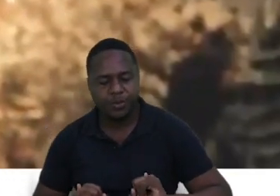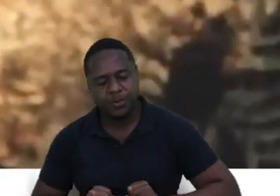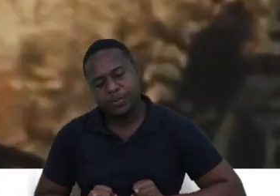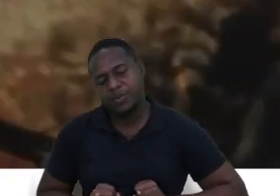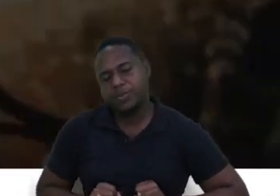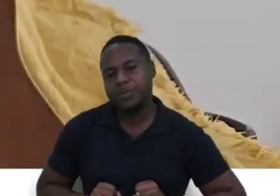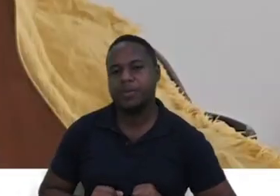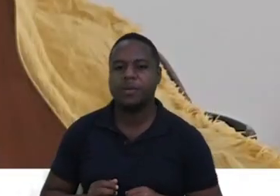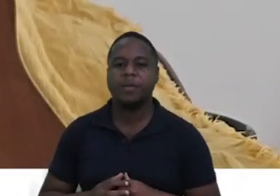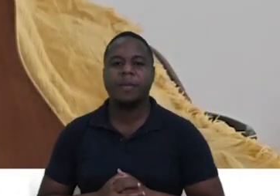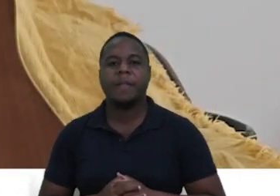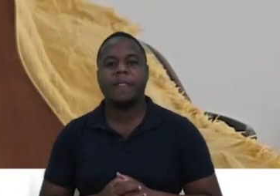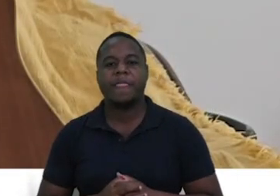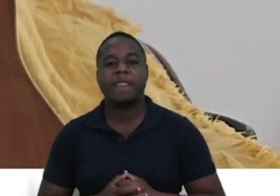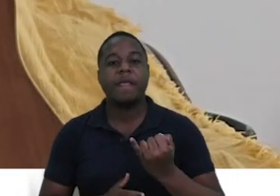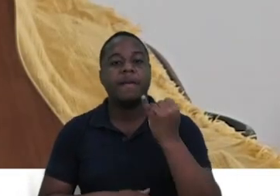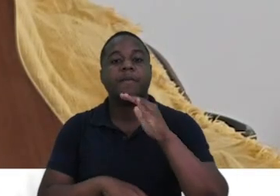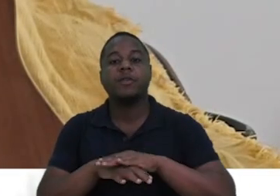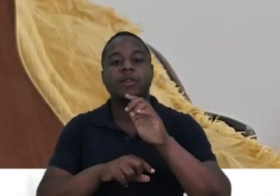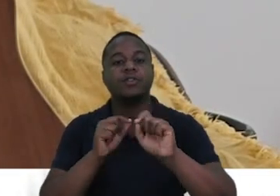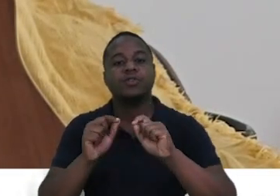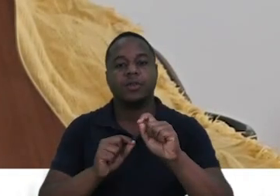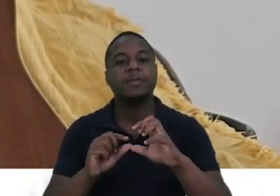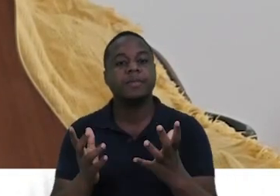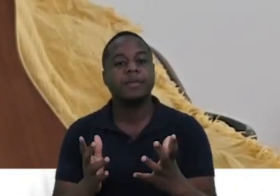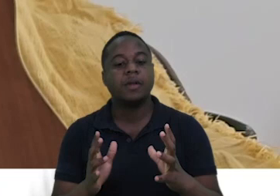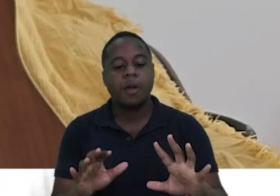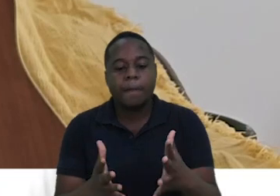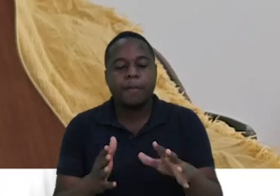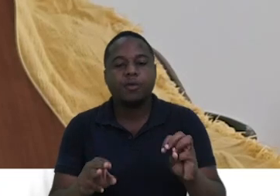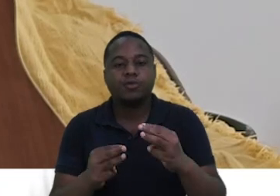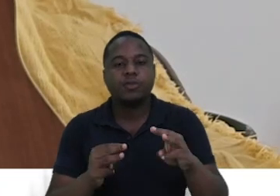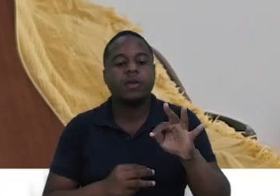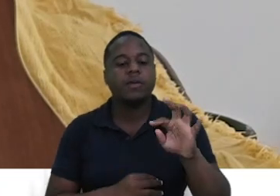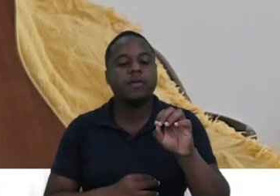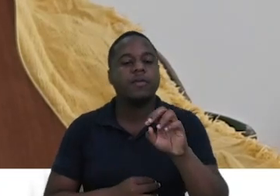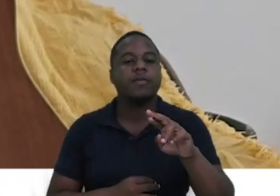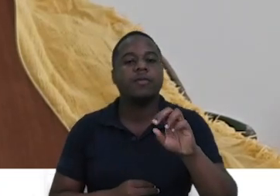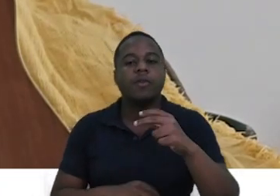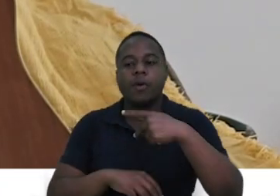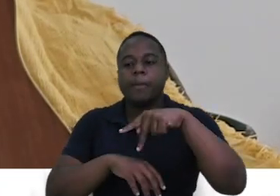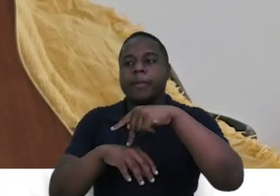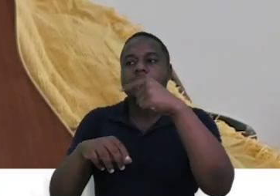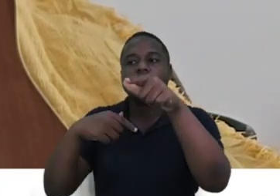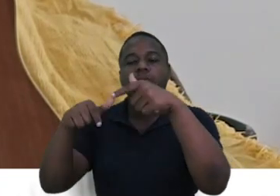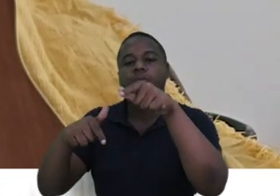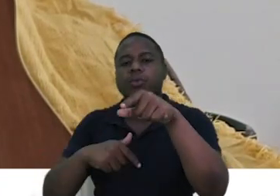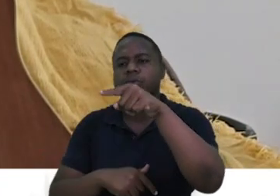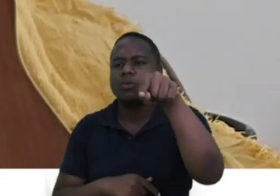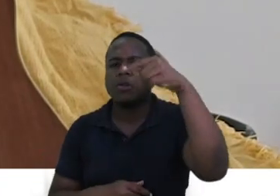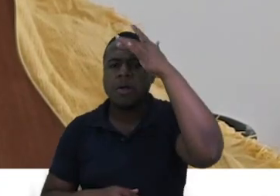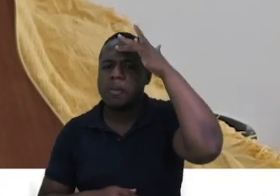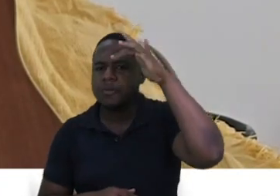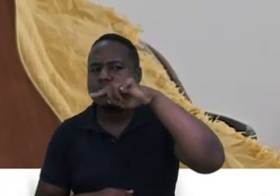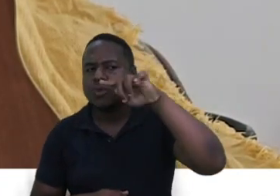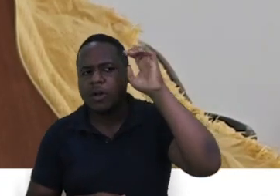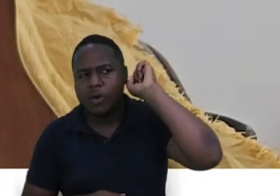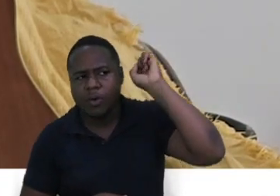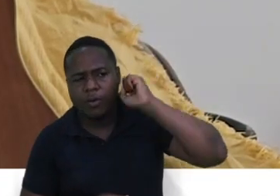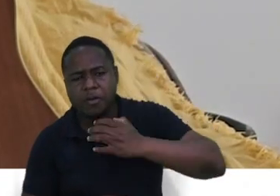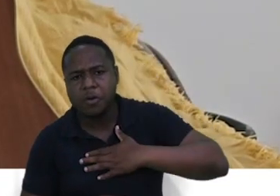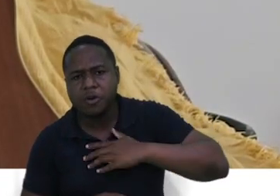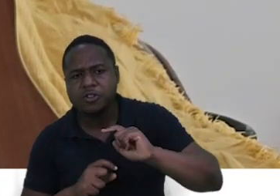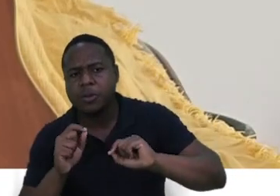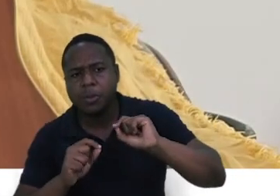sofrendo. O importante é o seguinte, como é que o forró ele passa por fora do Brasil? Como é que o forró ele vai para fora do Brasil? Como é que ele se